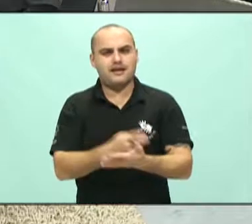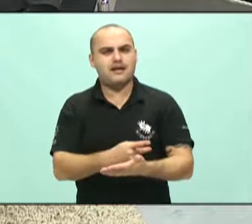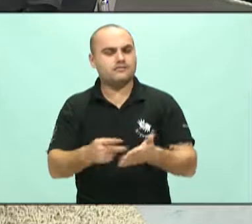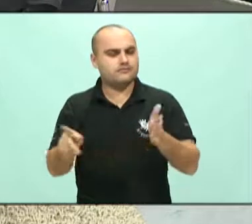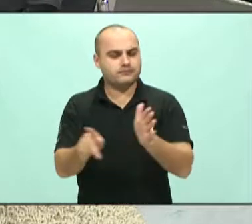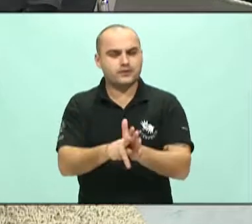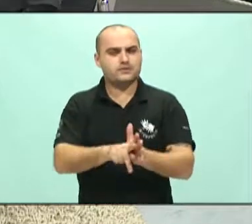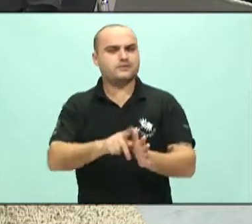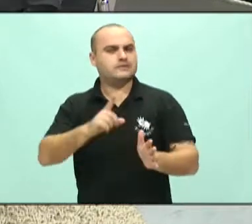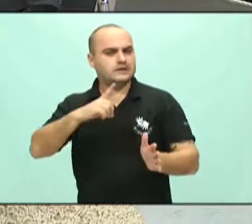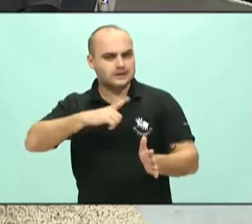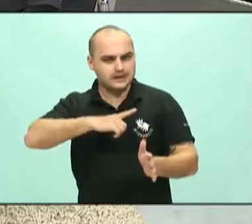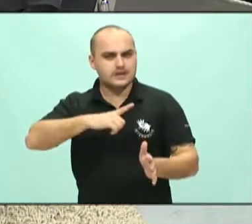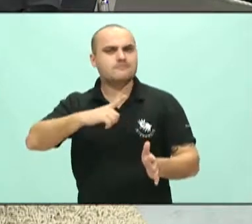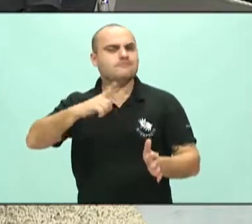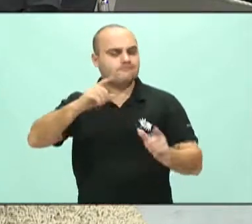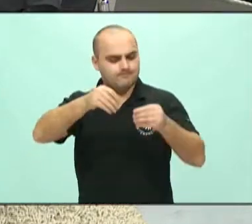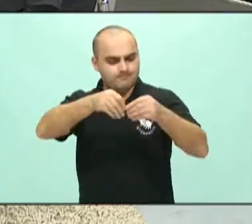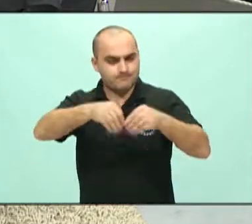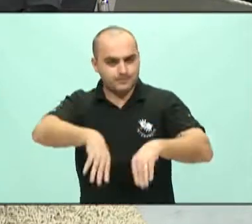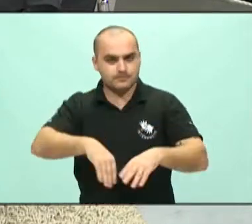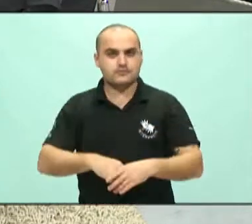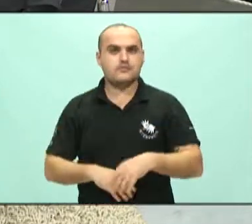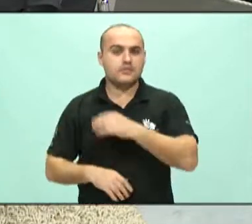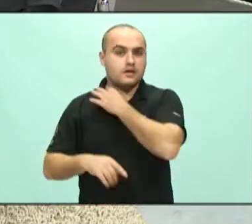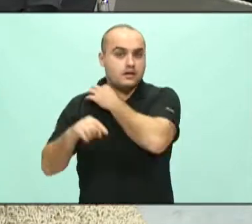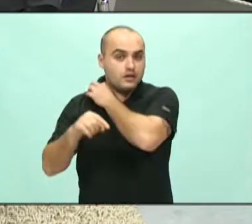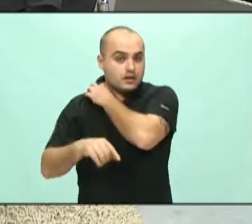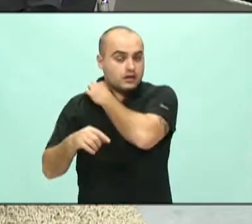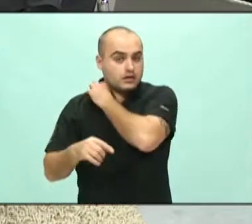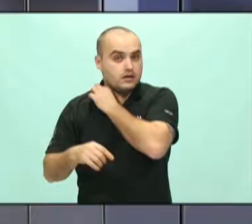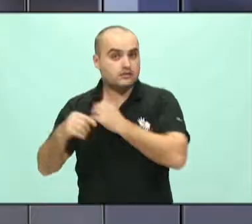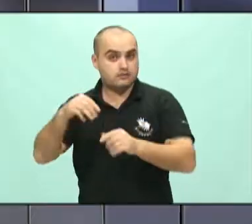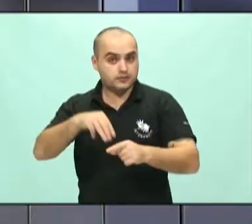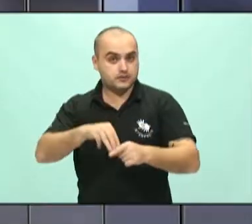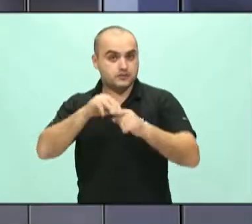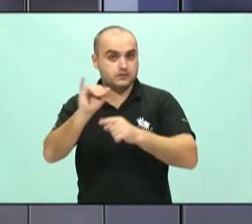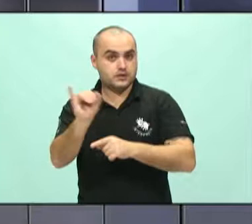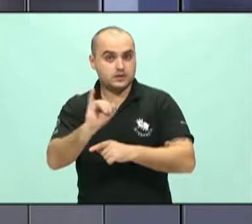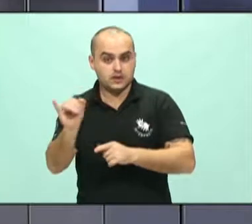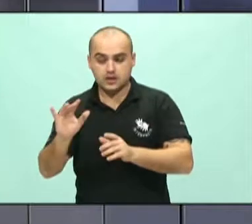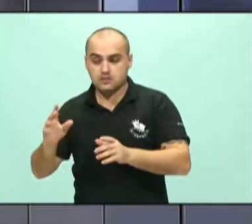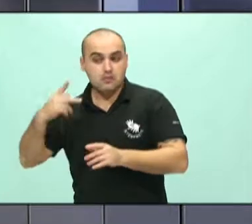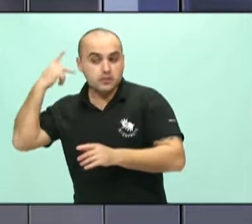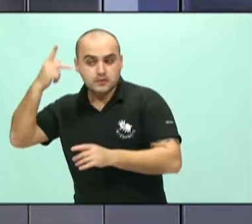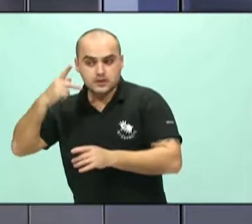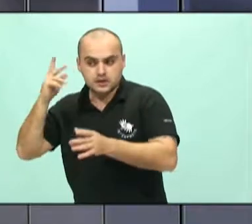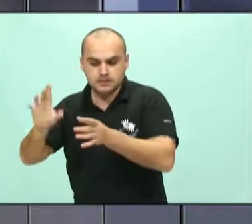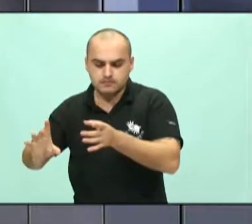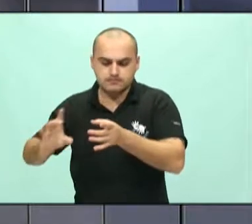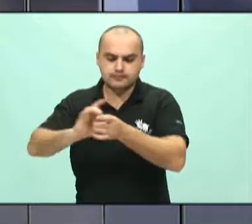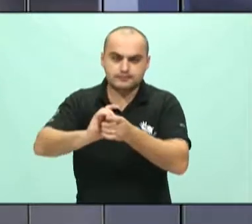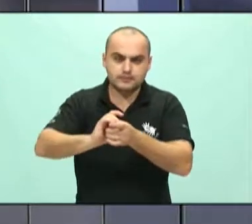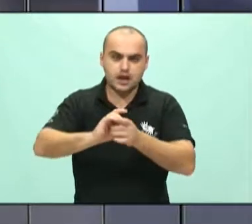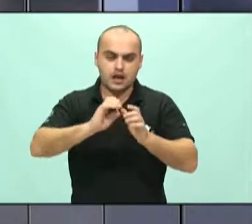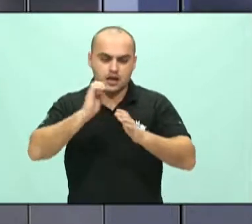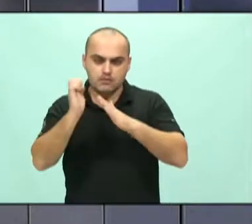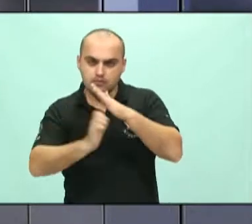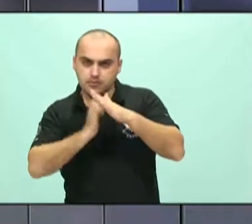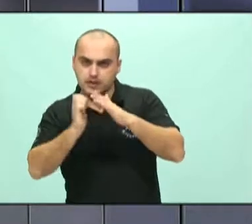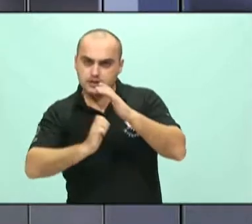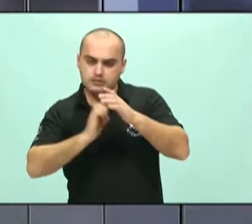está criando um movimento muito grande no nosso município de união da classe política, da classe empresarial,